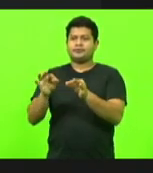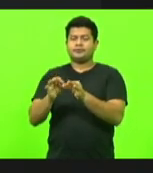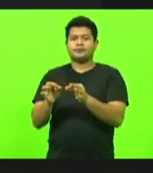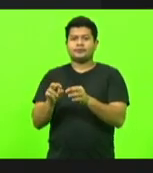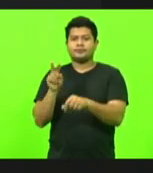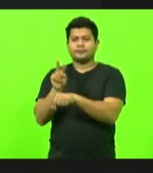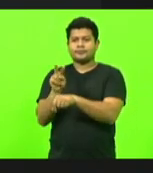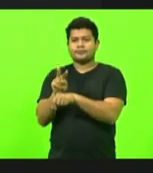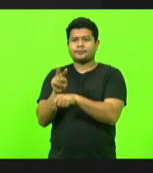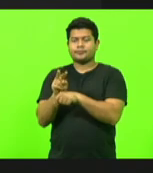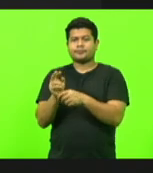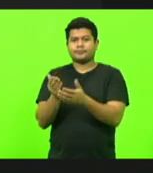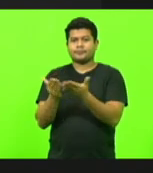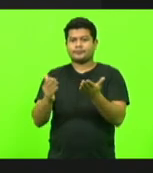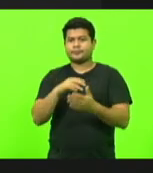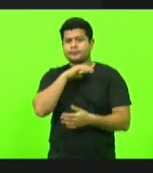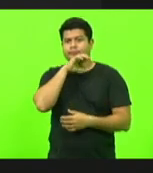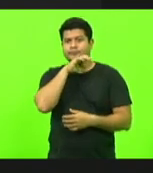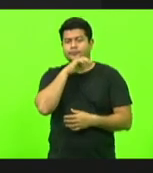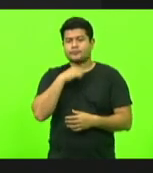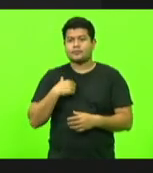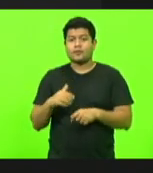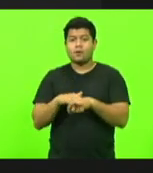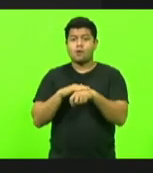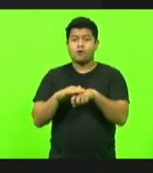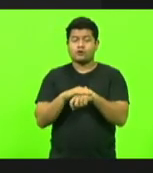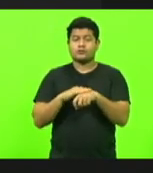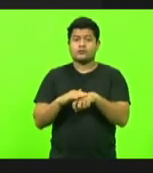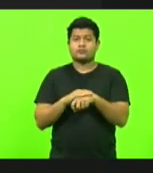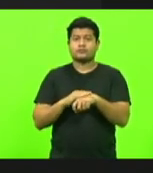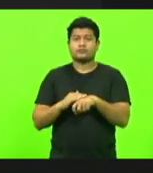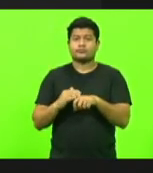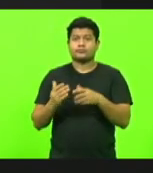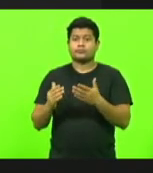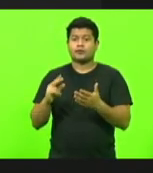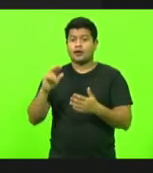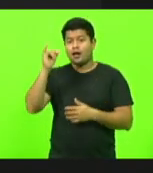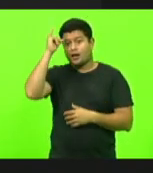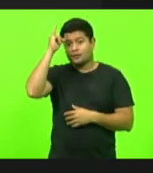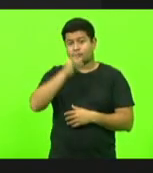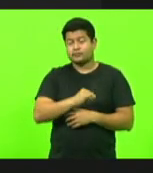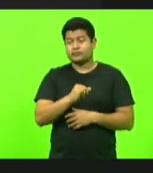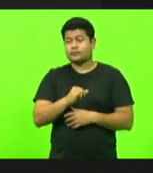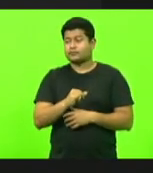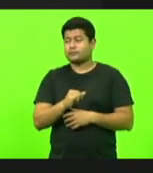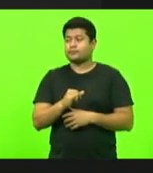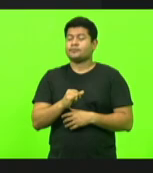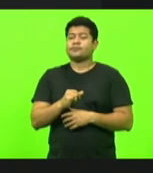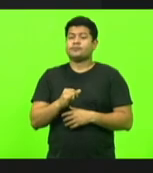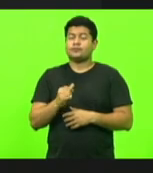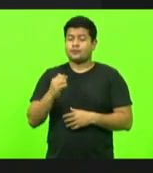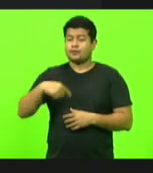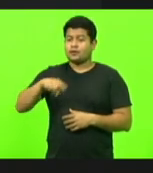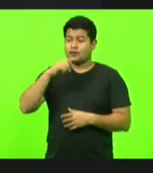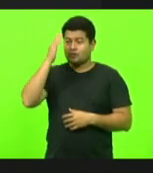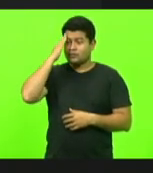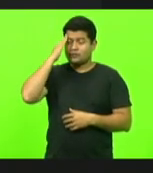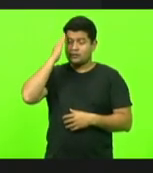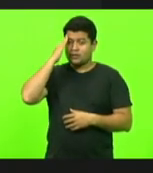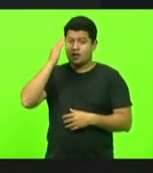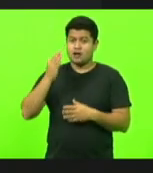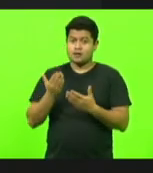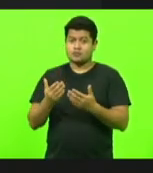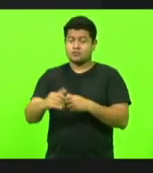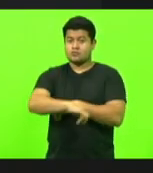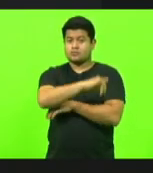desses animais, para conversar o que fazer, né, para evitar a mortalidade. A gente sabe que as baleias passam por aqui nessa época do ano, elas